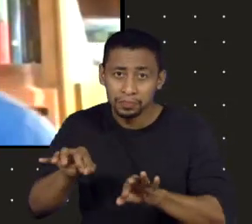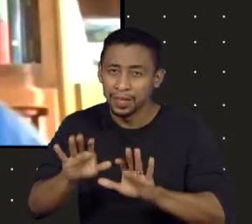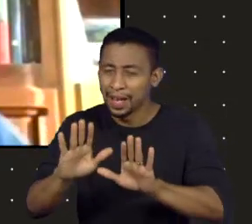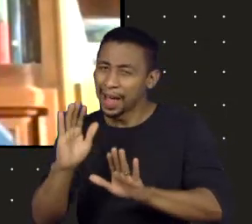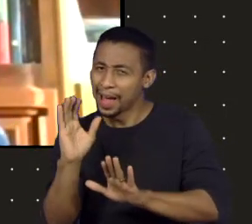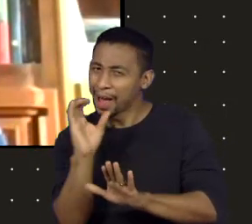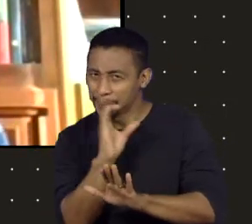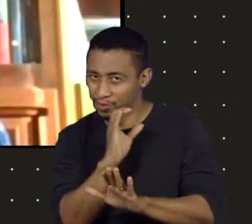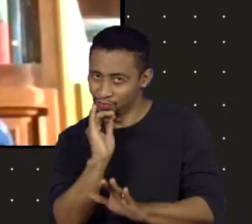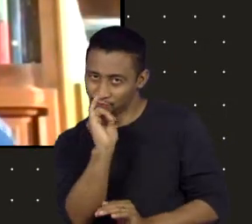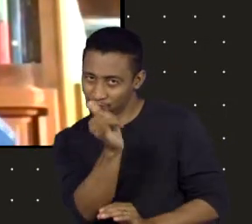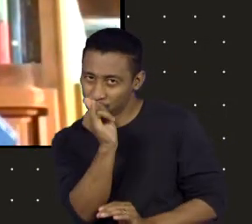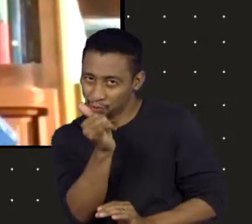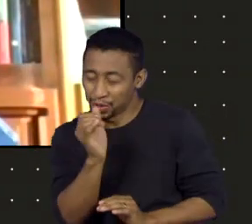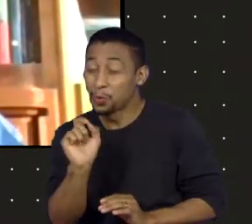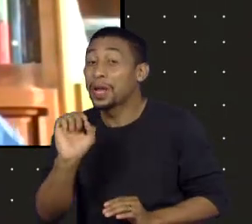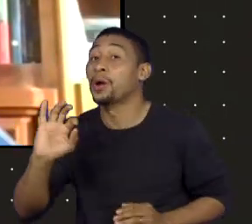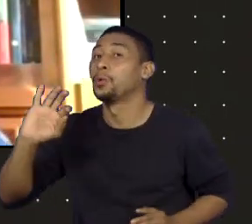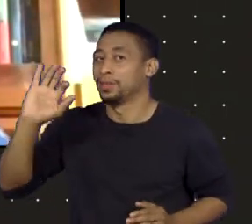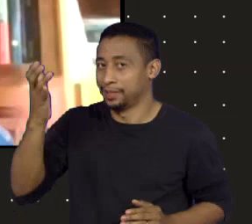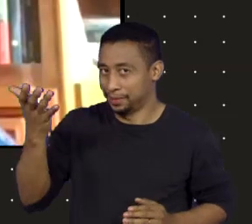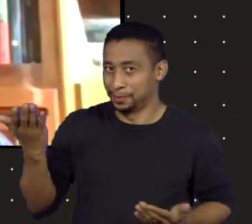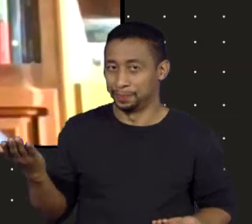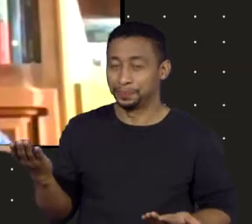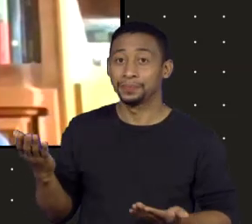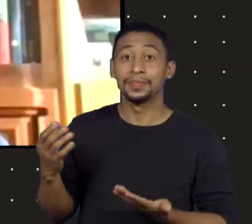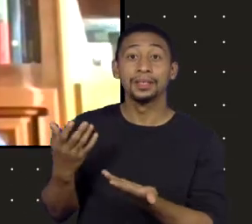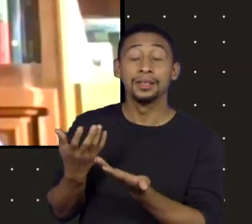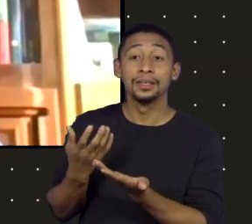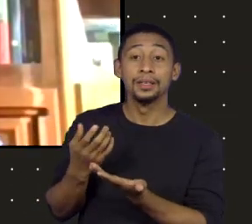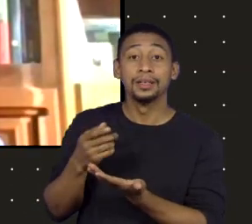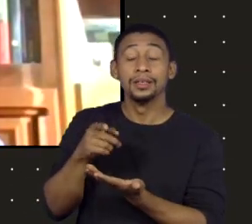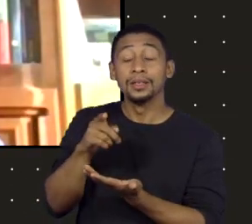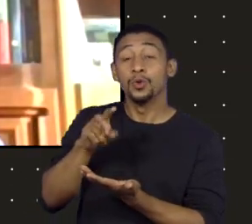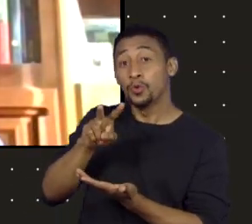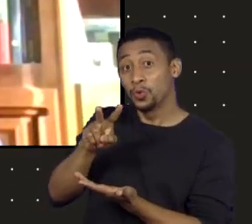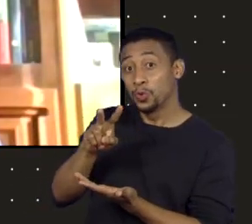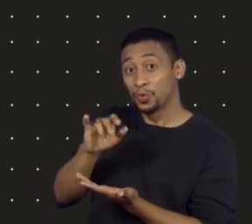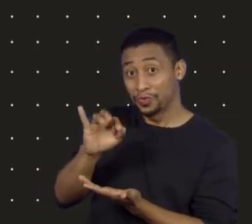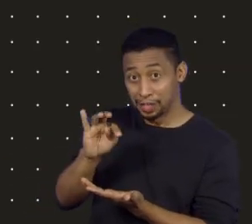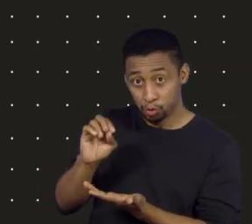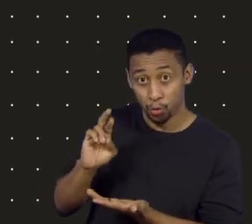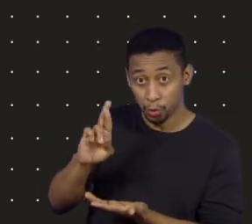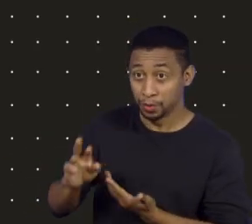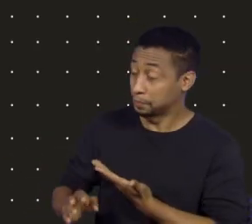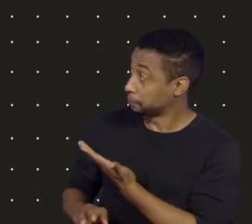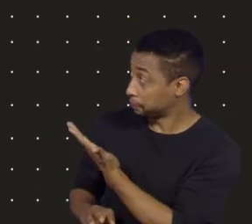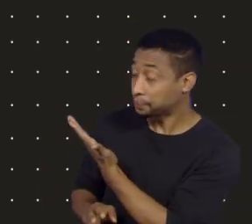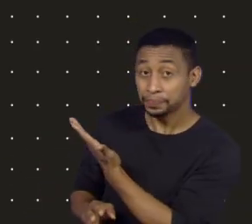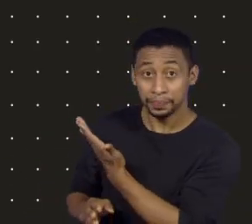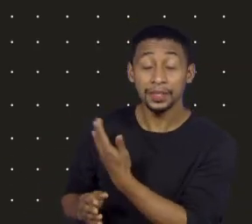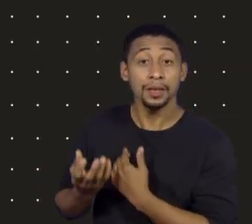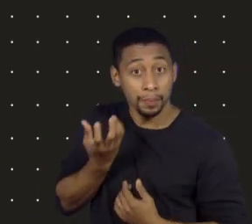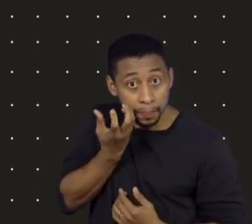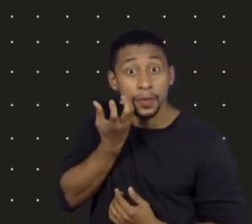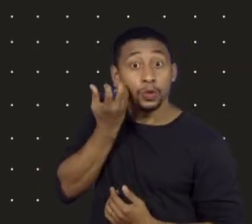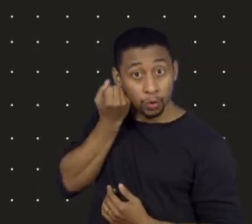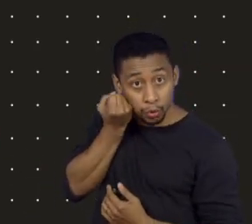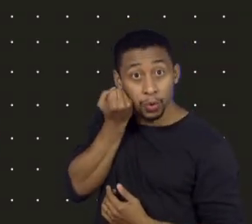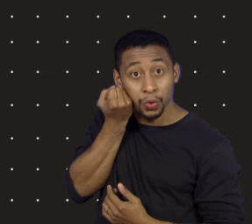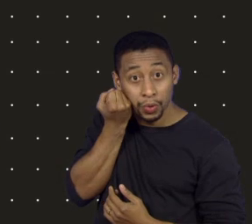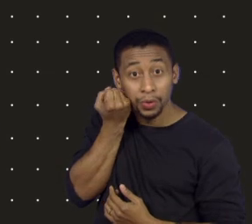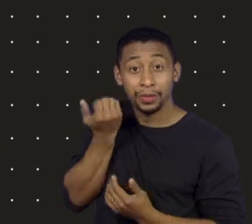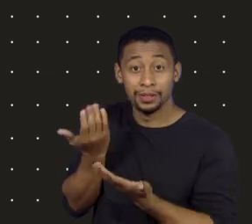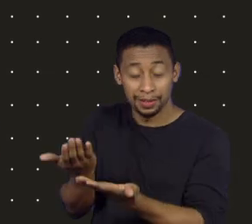rapidinho, eu vou contar essa história, porque eu fui meio que adotado pelo seu Vitor, porque quando ele comprou os